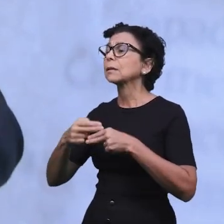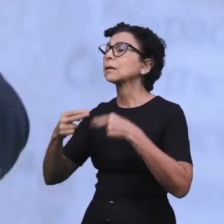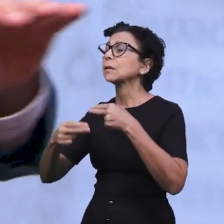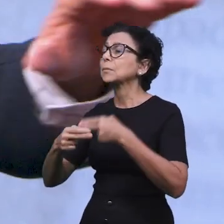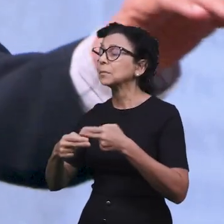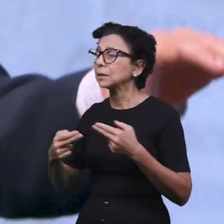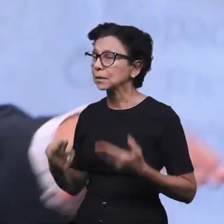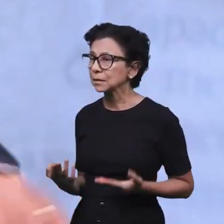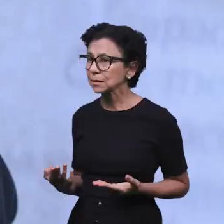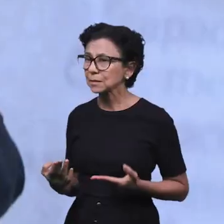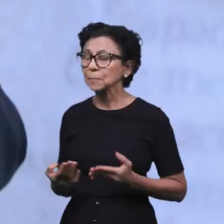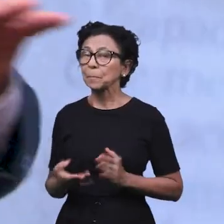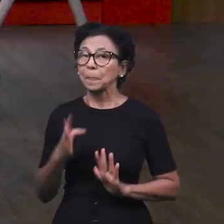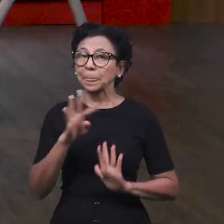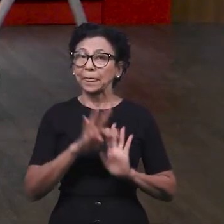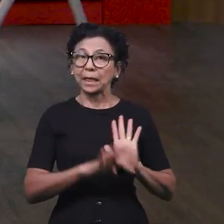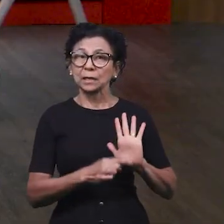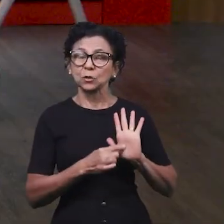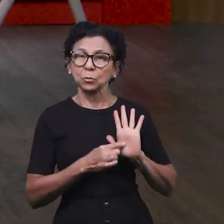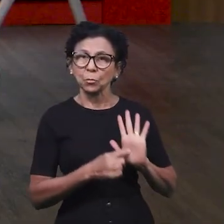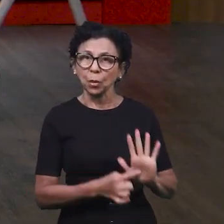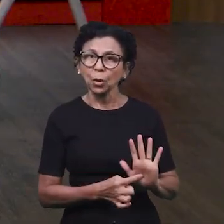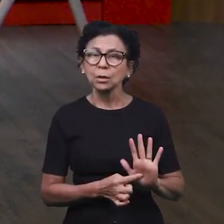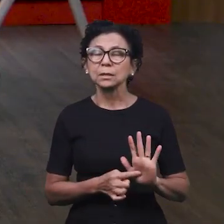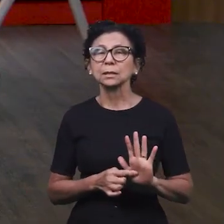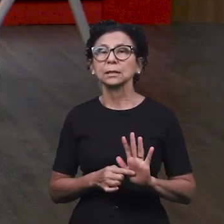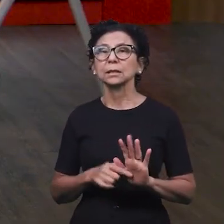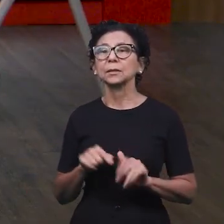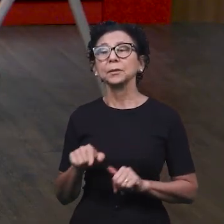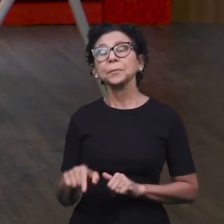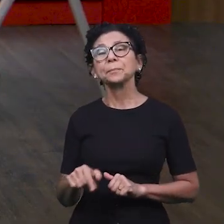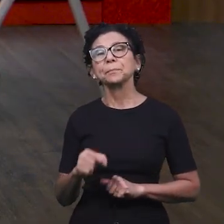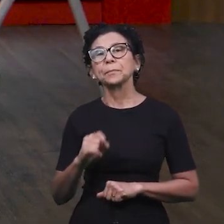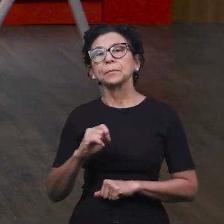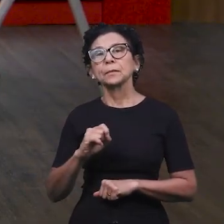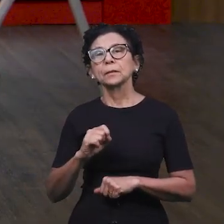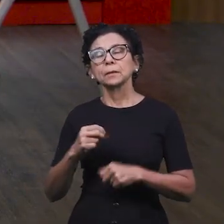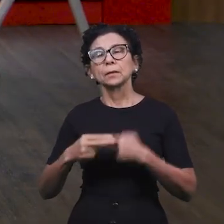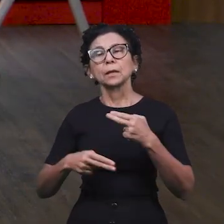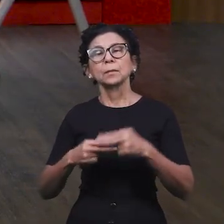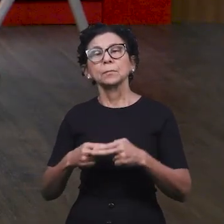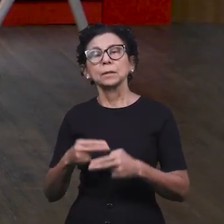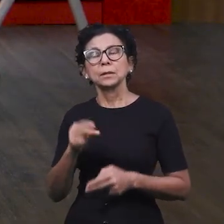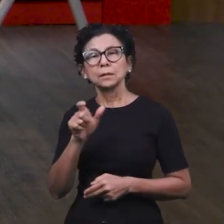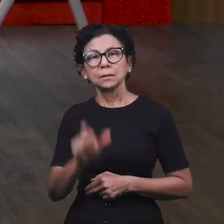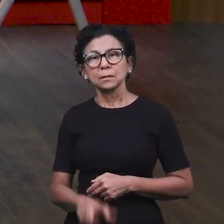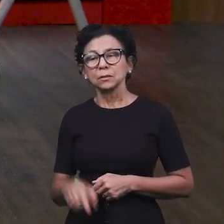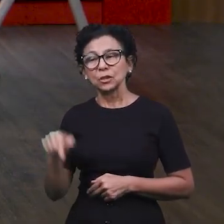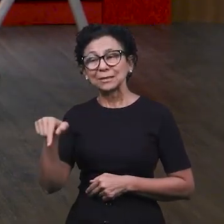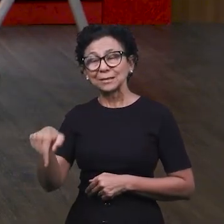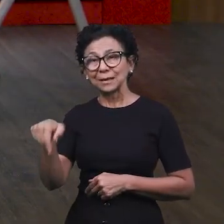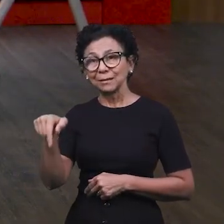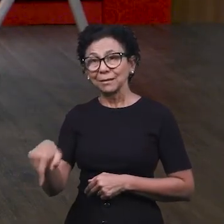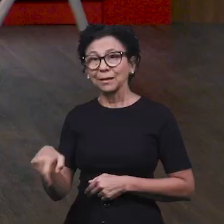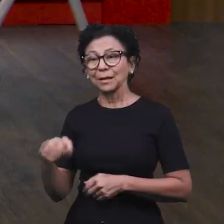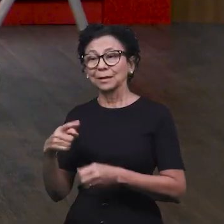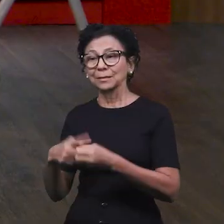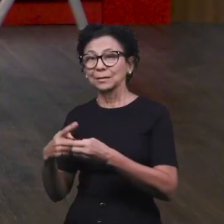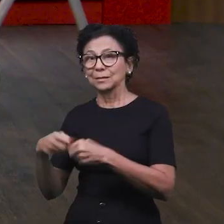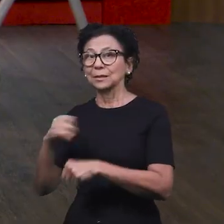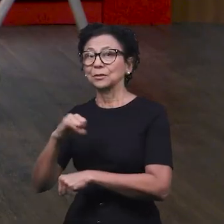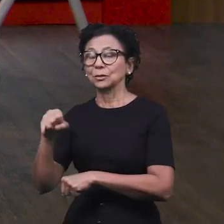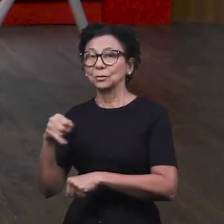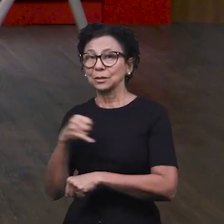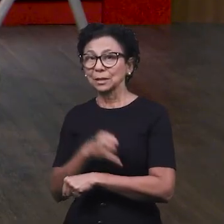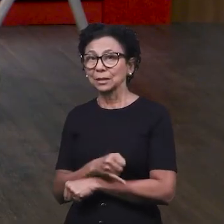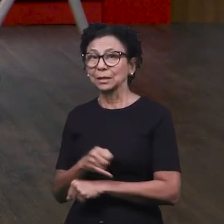está conversando com pessoas que estão em Jerusalém, com pessoas que vão estar junto com ele nessa empreitada de